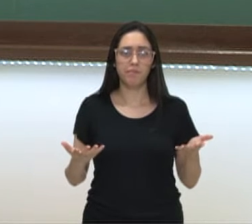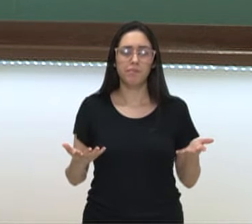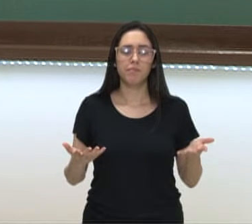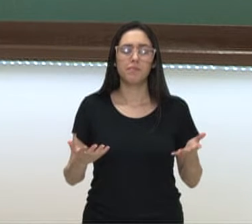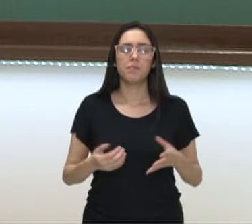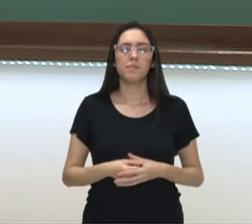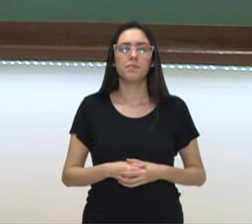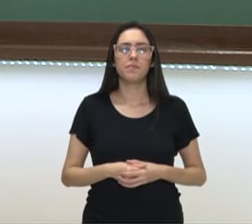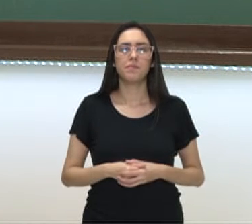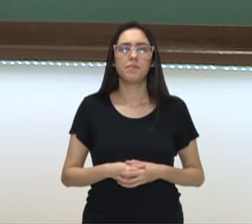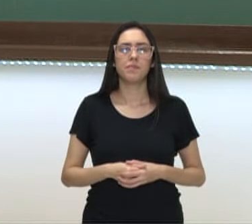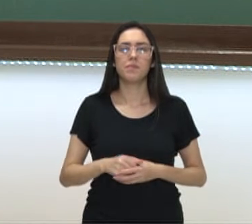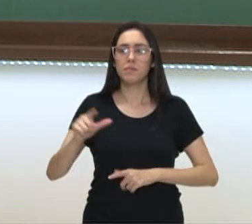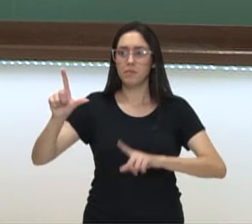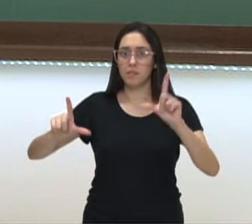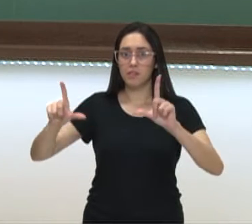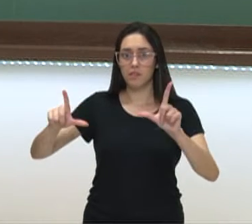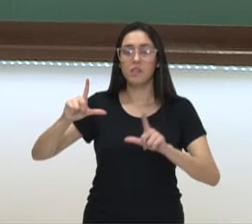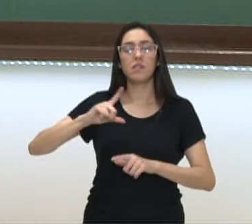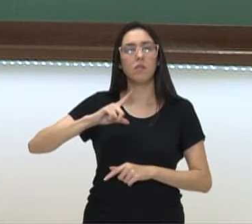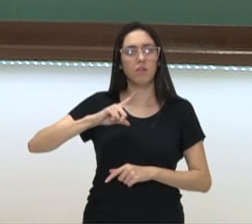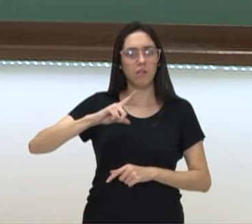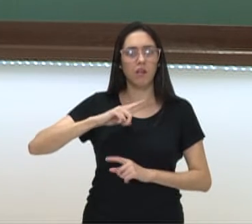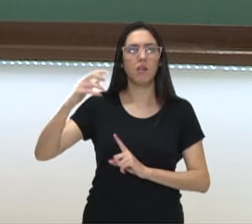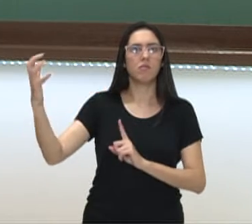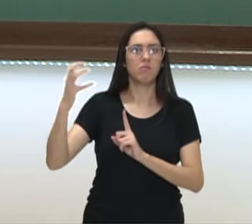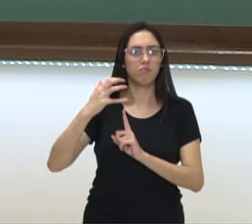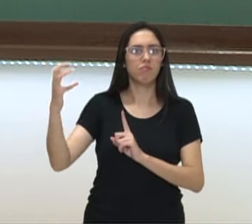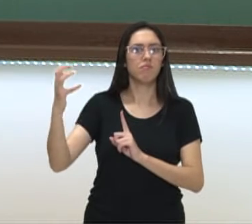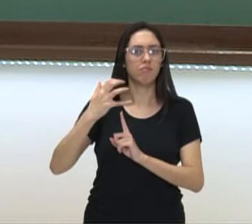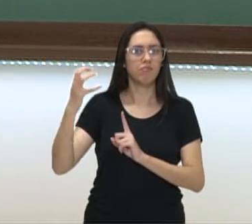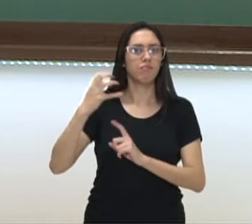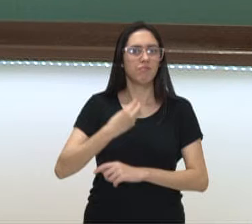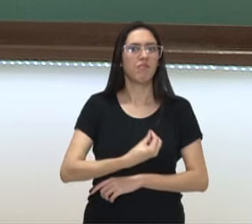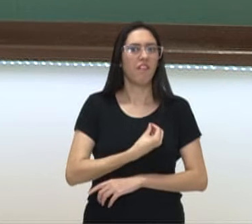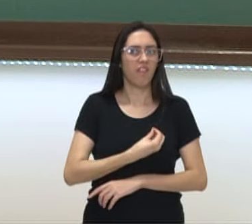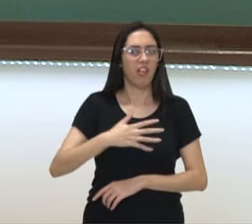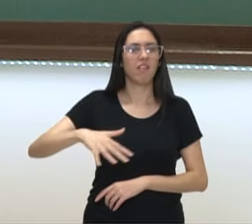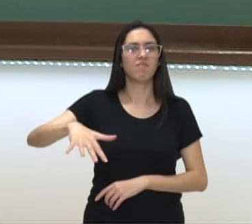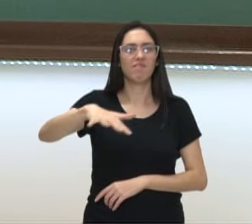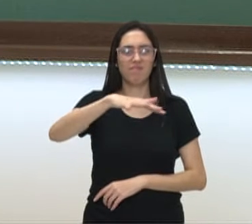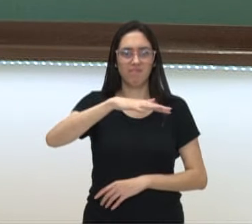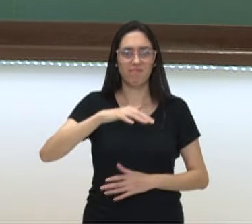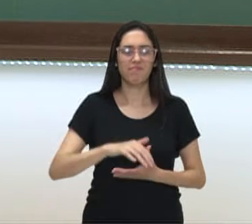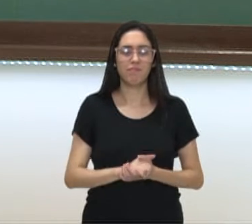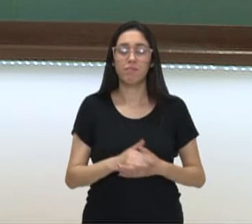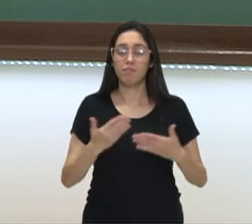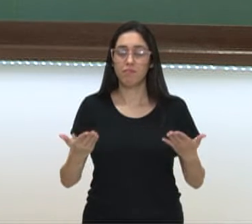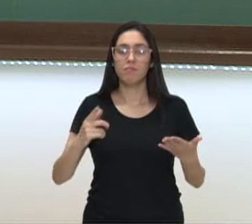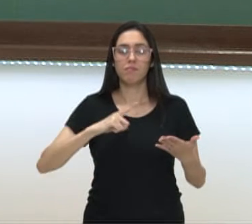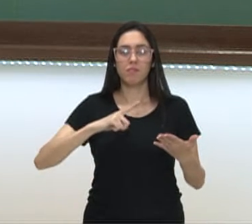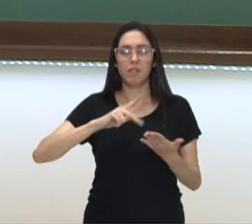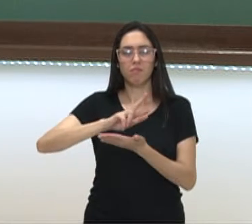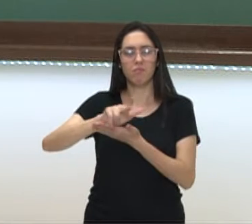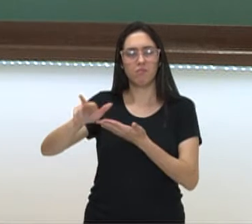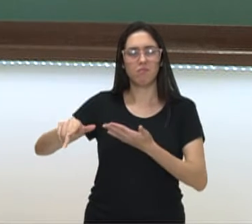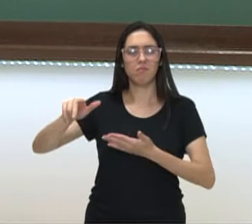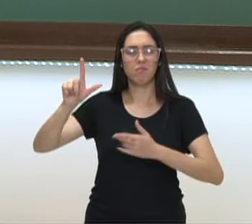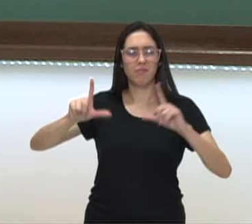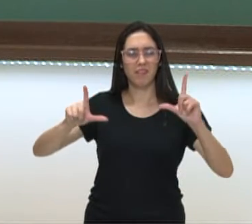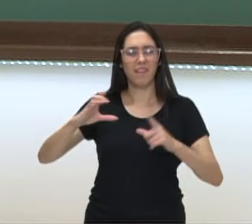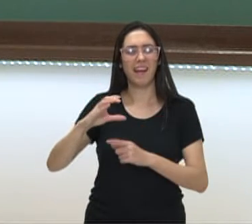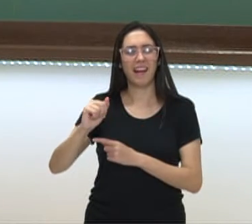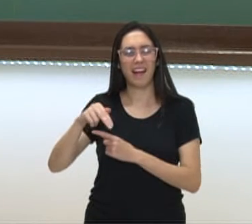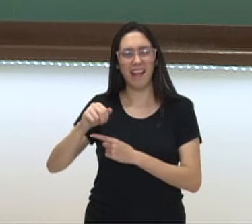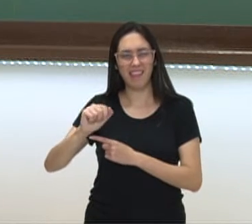a influência da televisão sobre a vida das pessoas. Logo, as emissoras de televisão, elas acabam